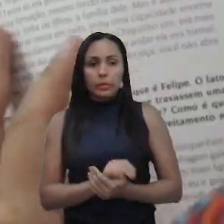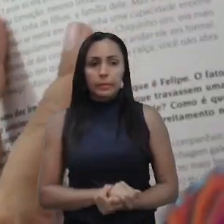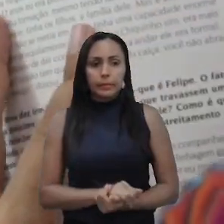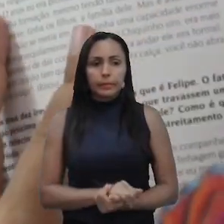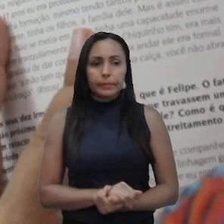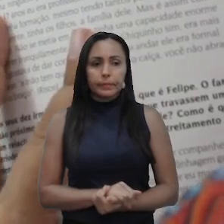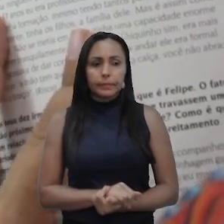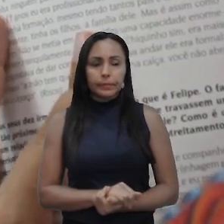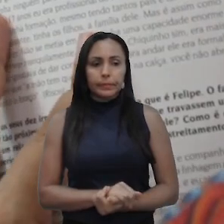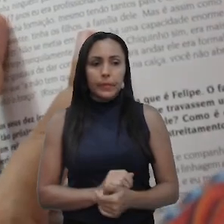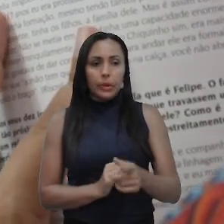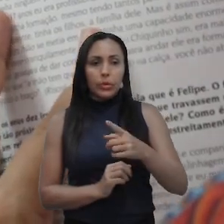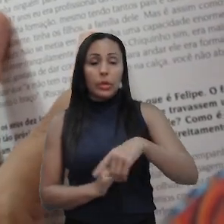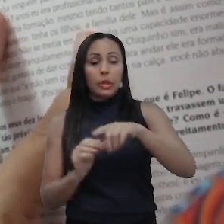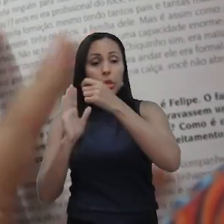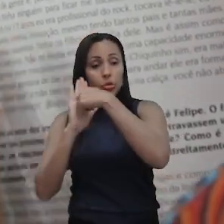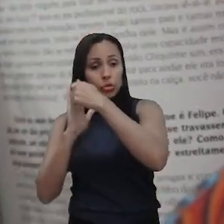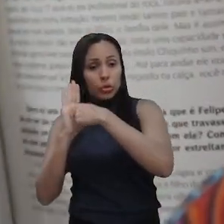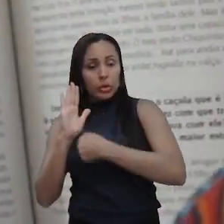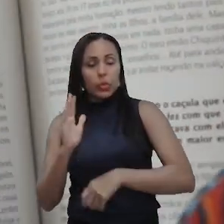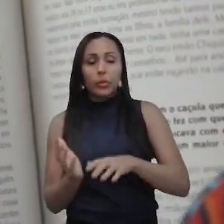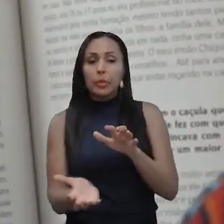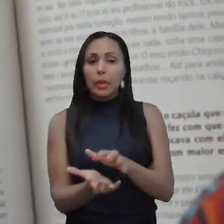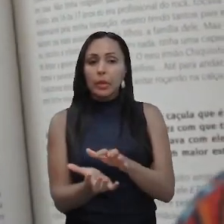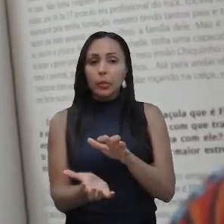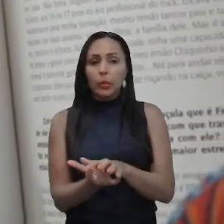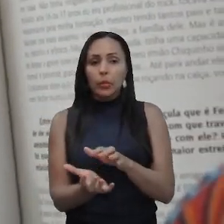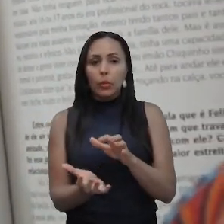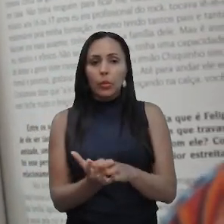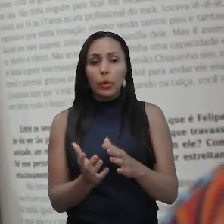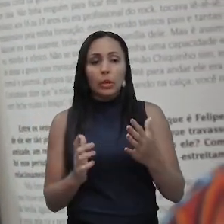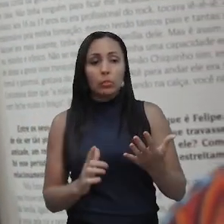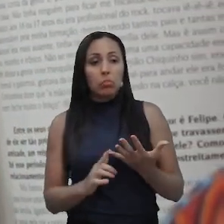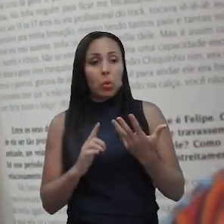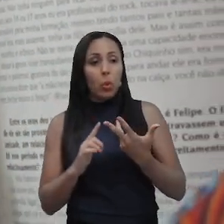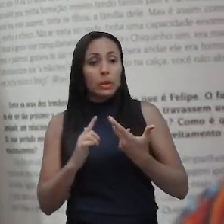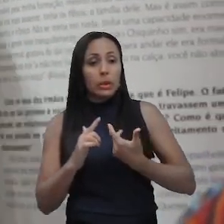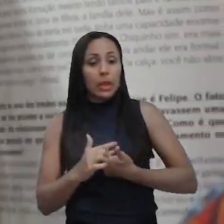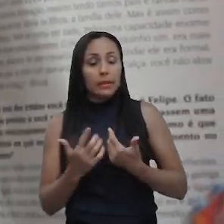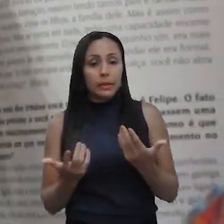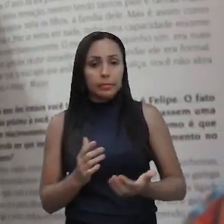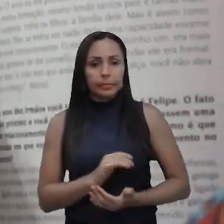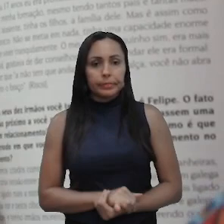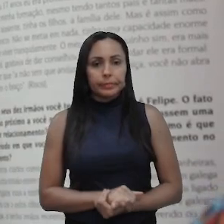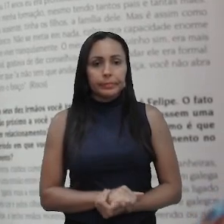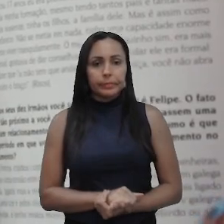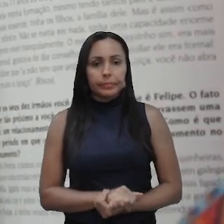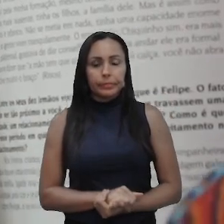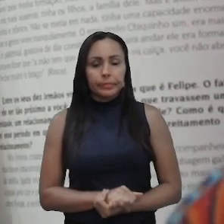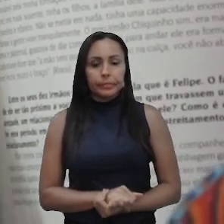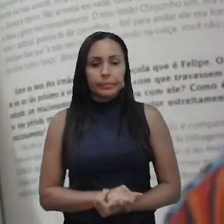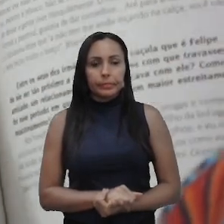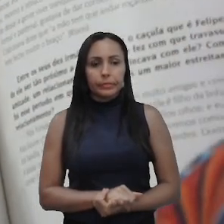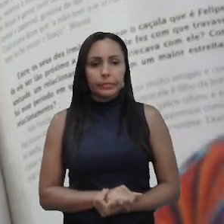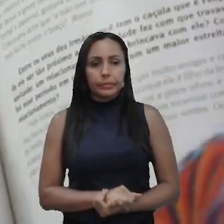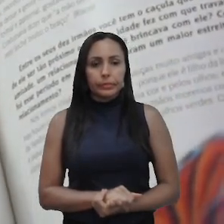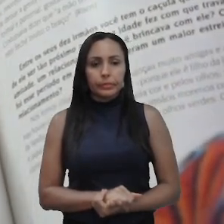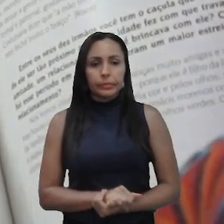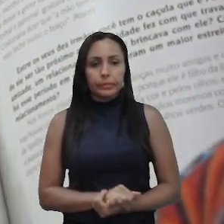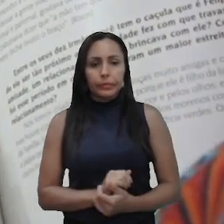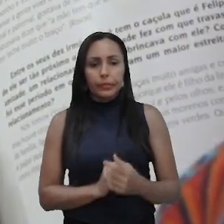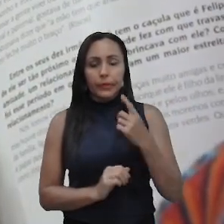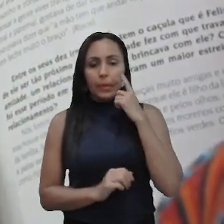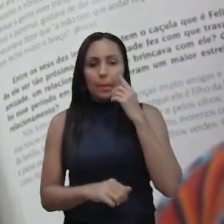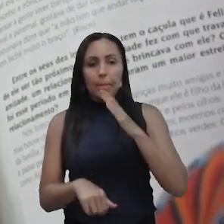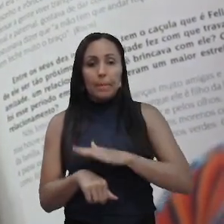grande escritor pernambucano. E olha a quantidade de margem que a gente tem aqui. E é só grid retangular. Quanto mais margem